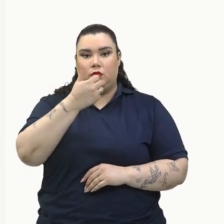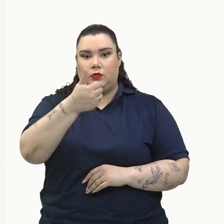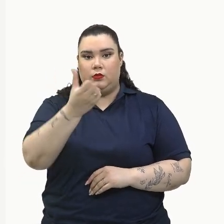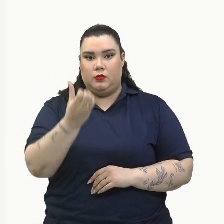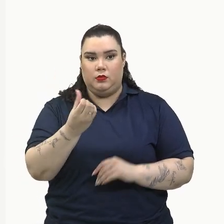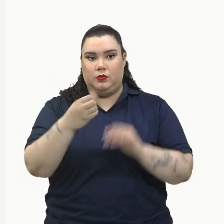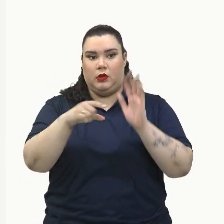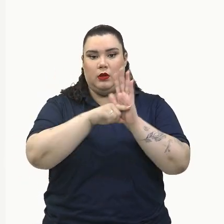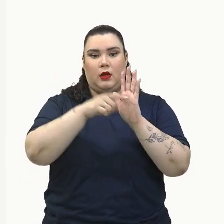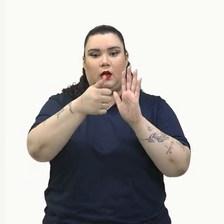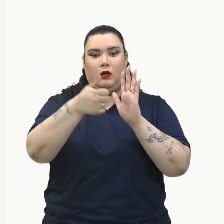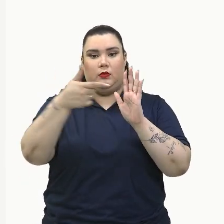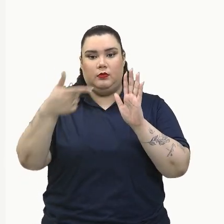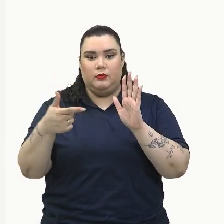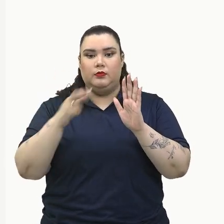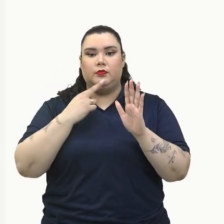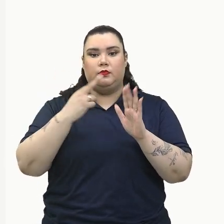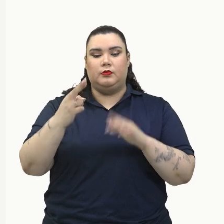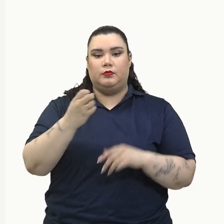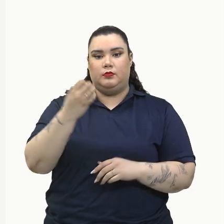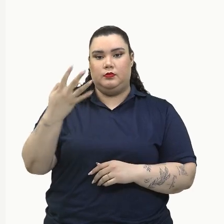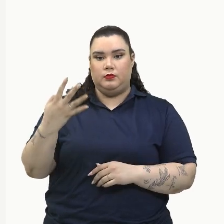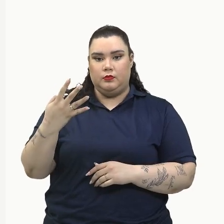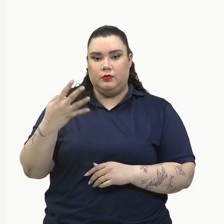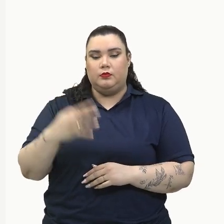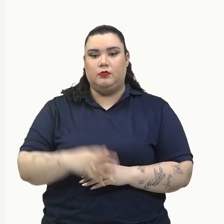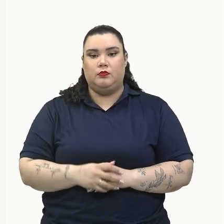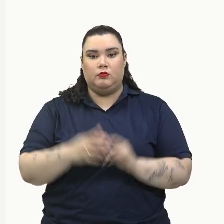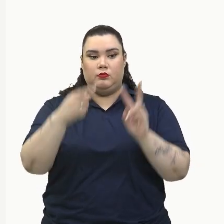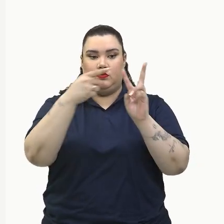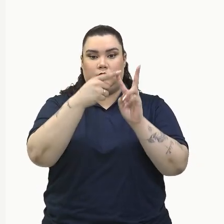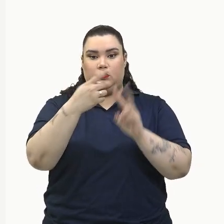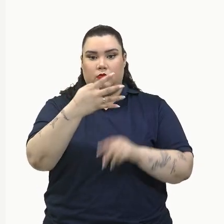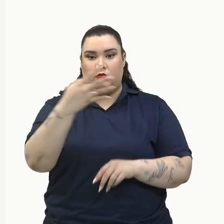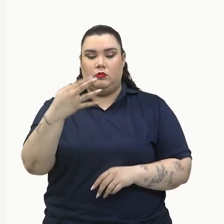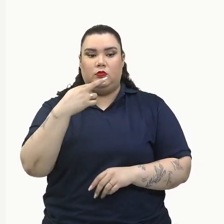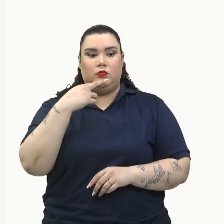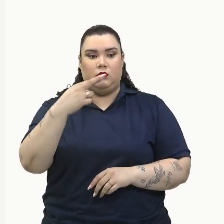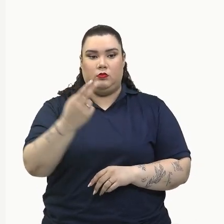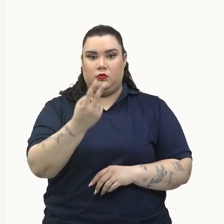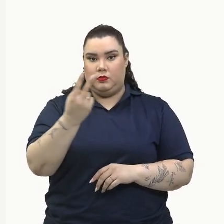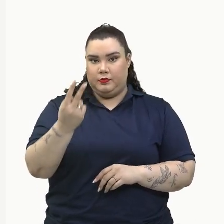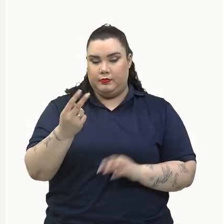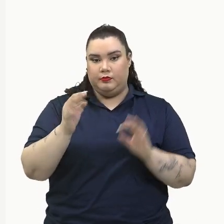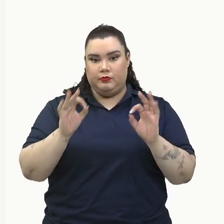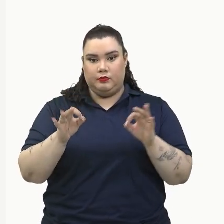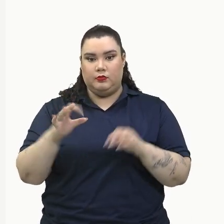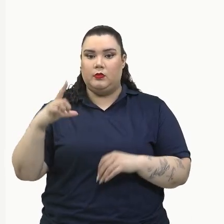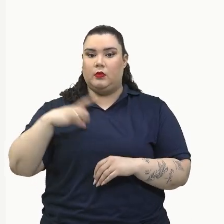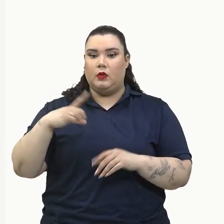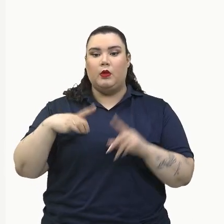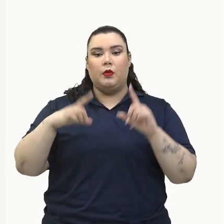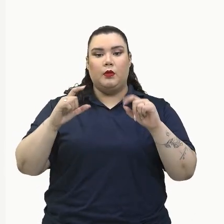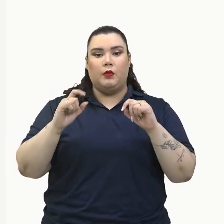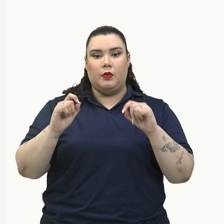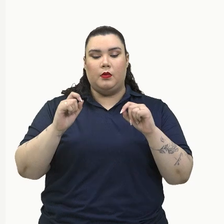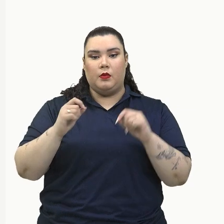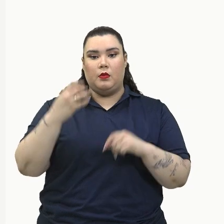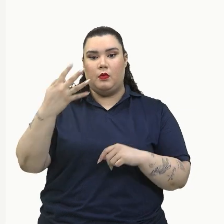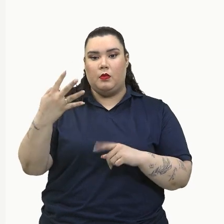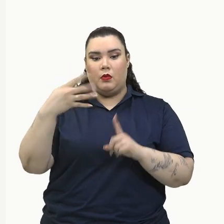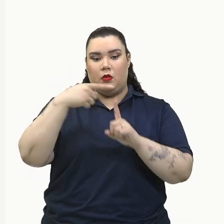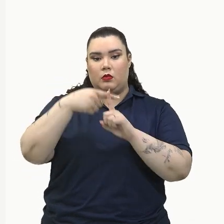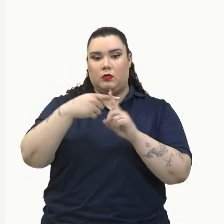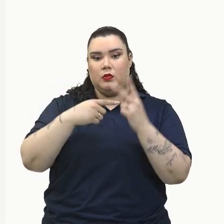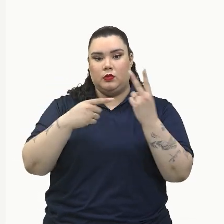correto? Raiz quadrada de 4 é igual a 2. Então, eu vou ter 4 mais